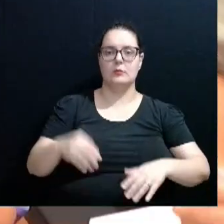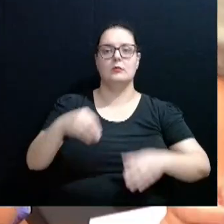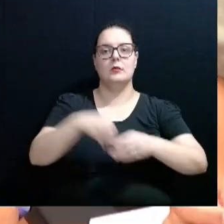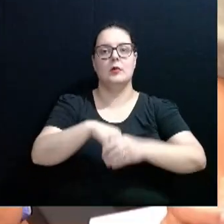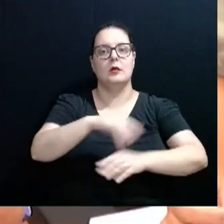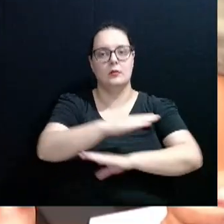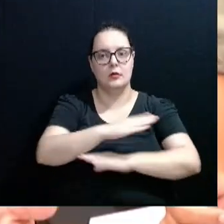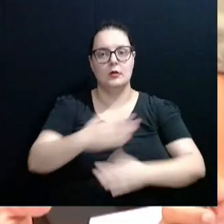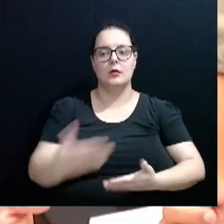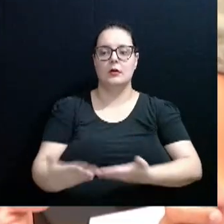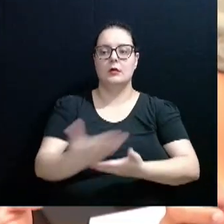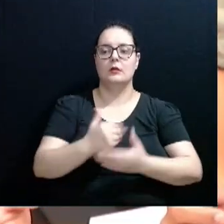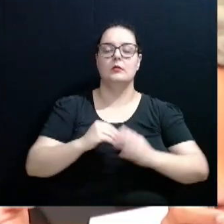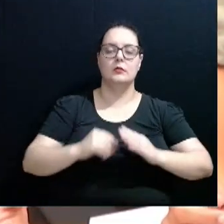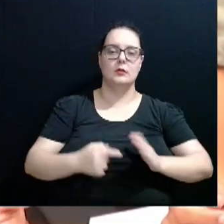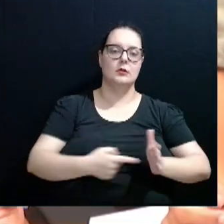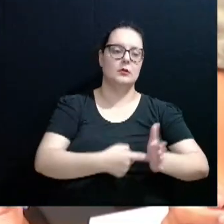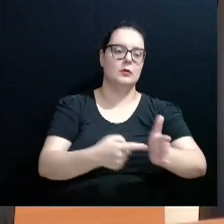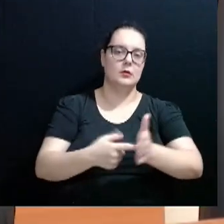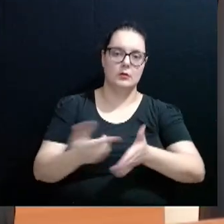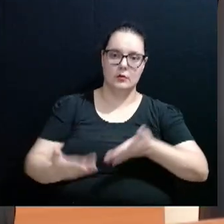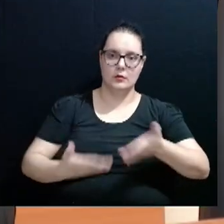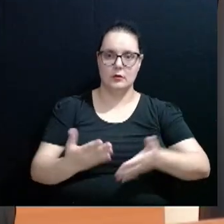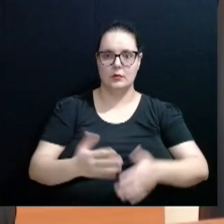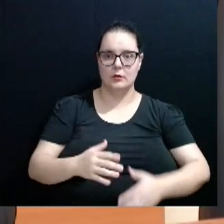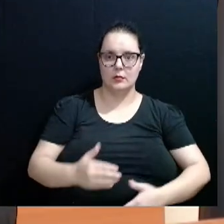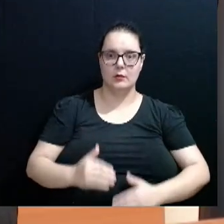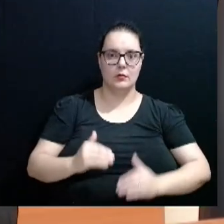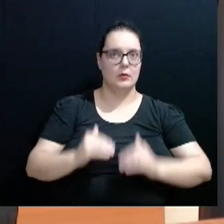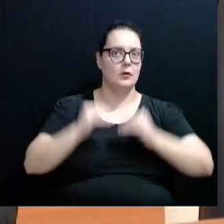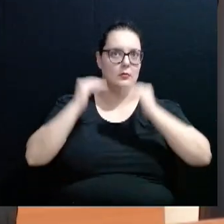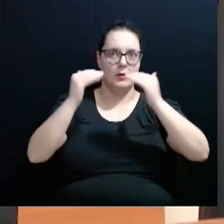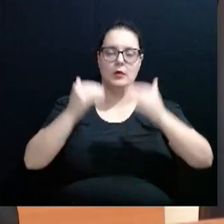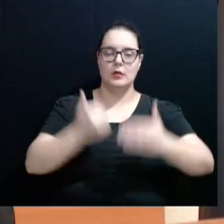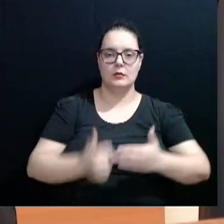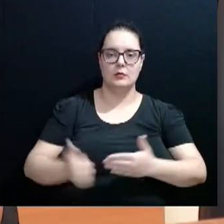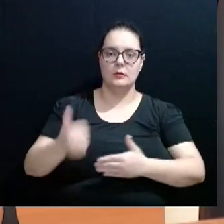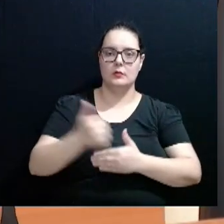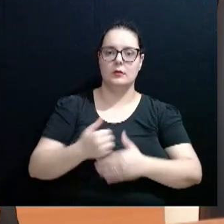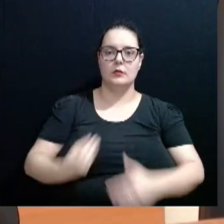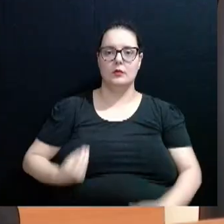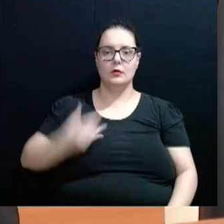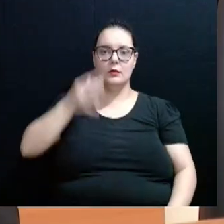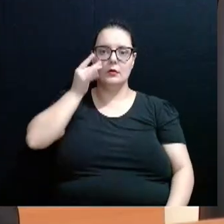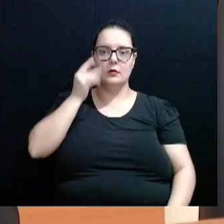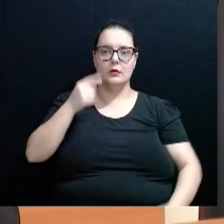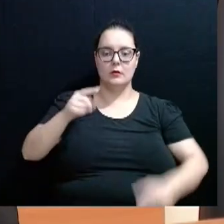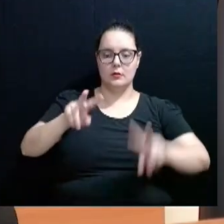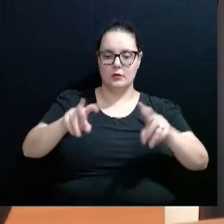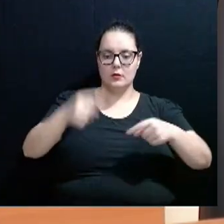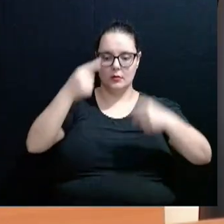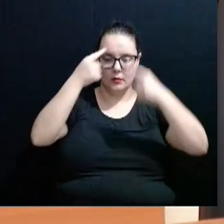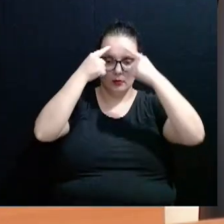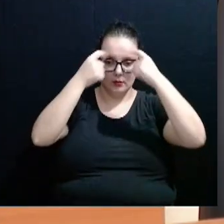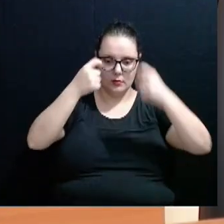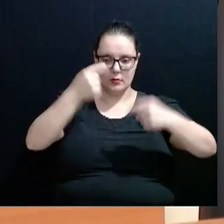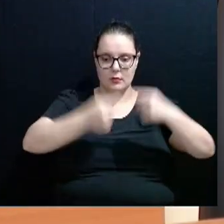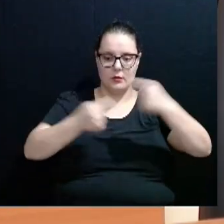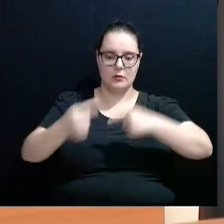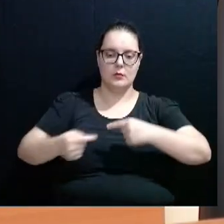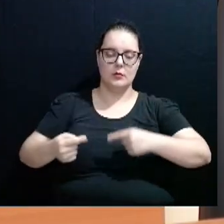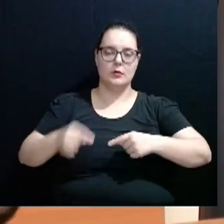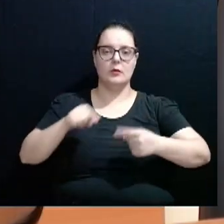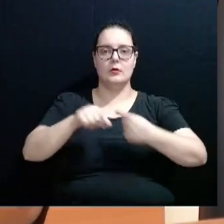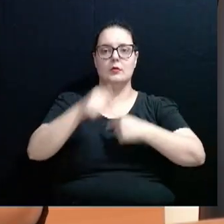essas denúncias e tratasse isso com a máxima prioridade. Também compareceu e debateu a violência doméstica contra a mulher a coordenadora do